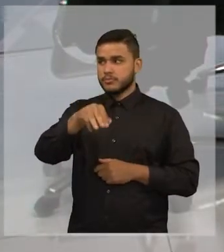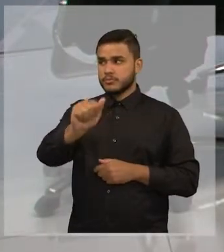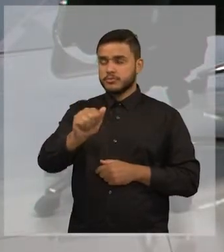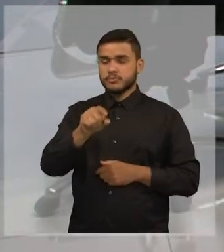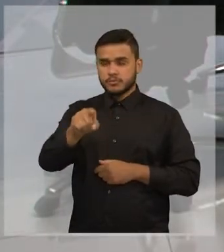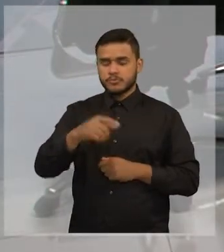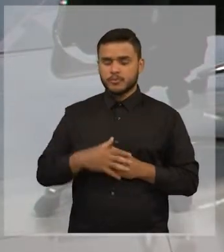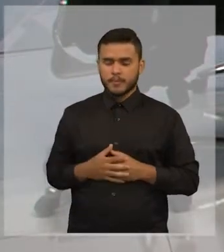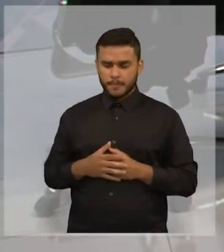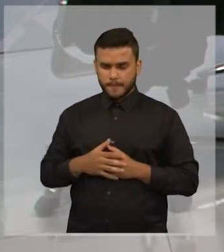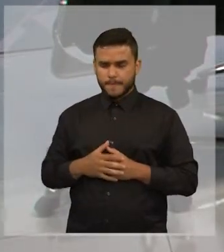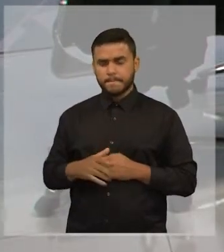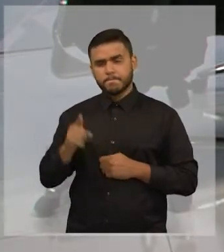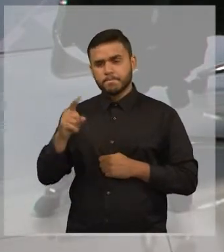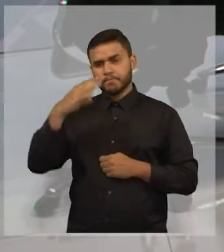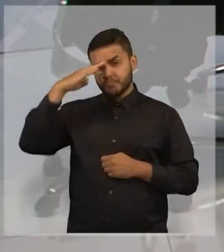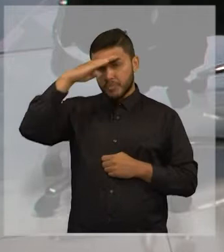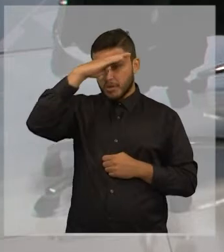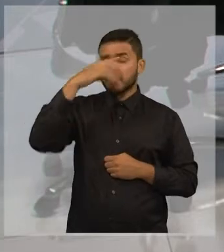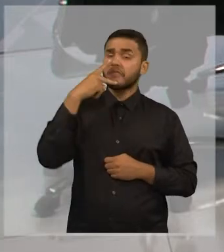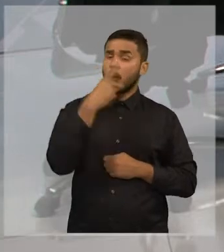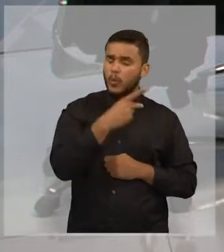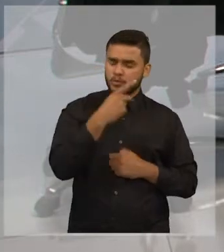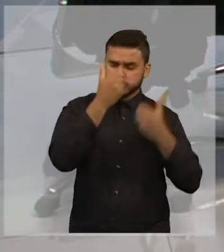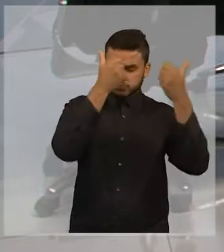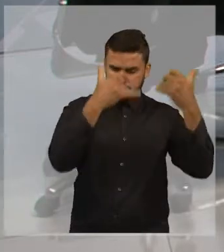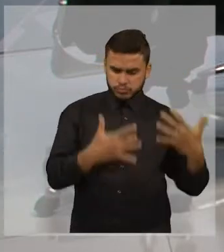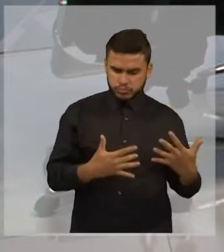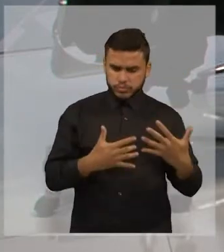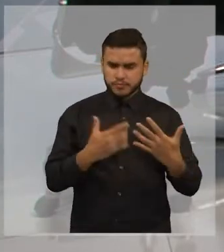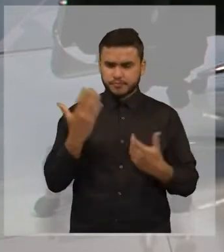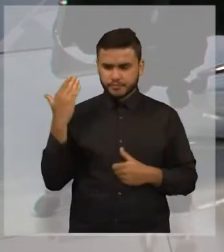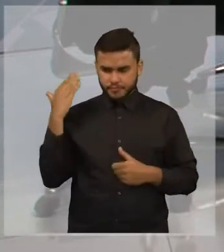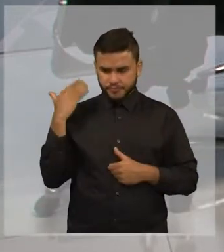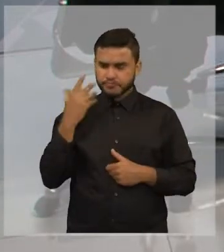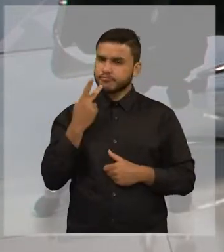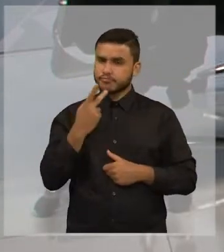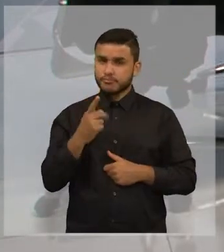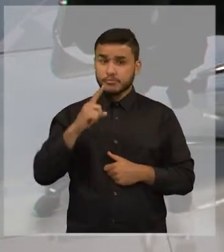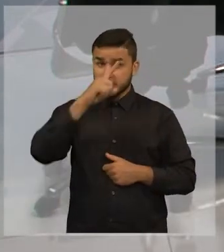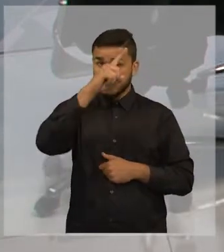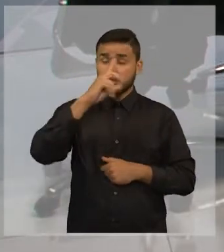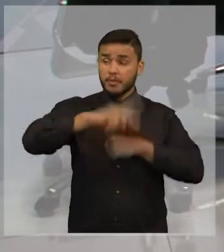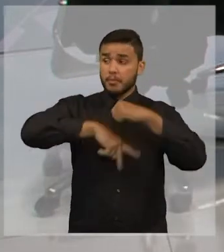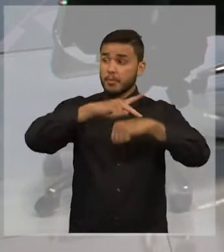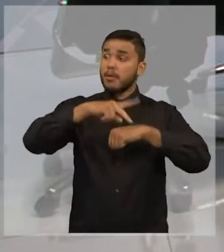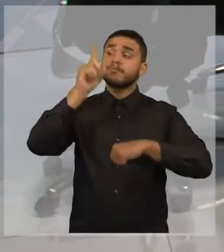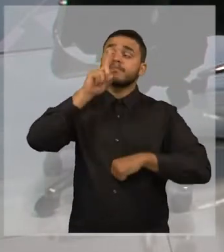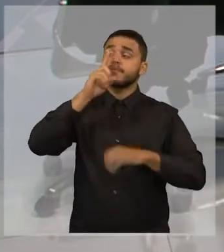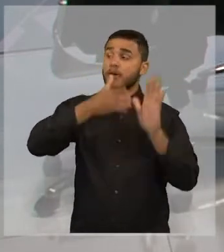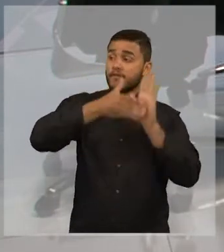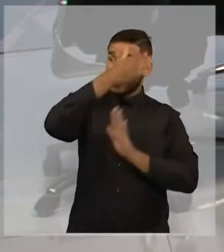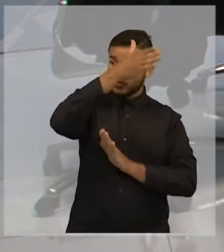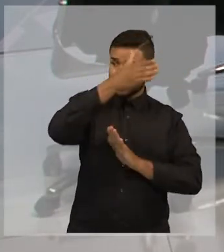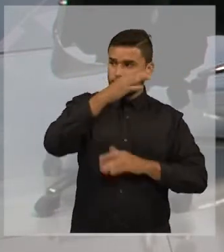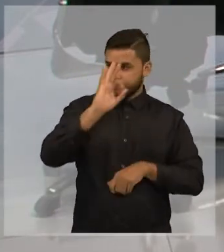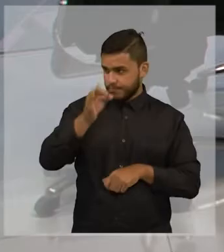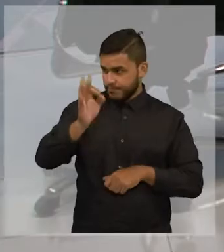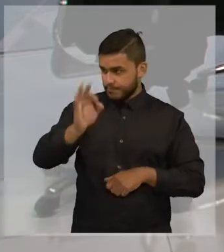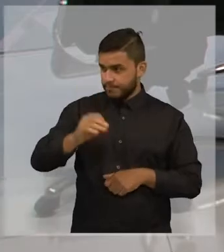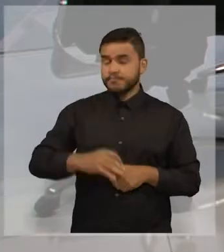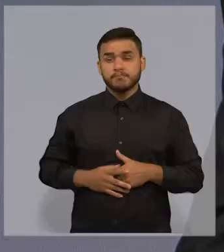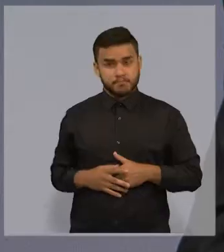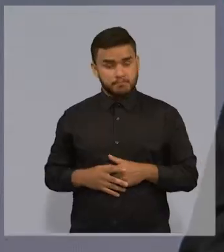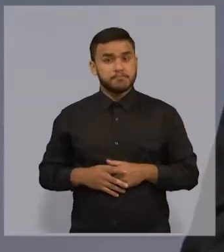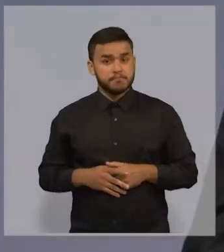tema, eu quero voltar a provocá-lo a partir das declarações do próprio presidente. O presidente, na semana que passou, dos Estados Unidos,